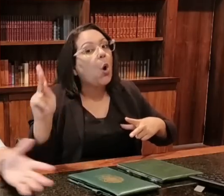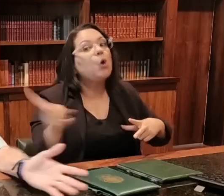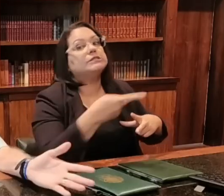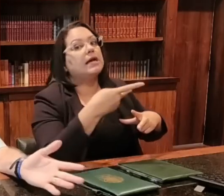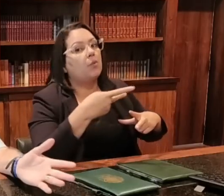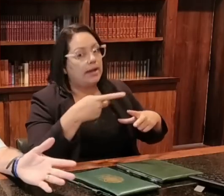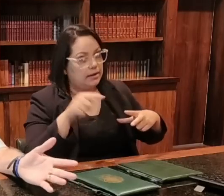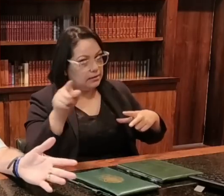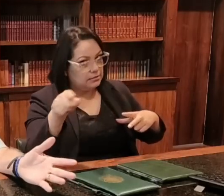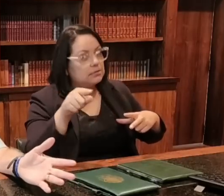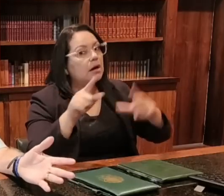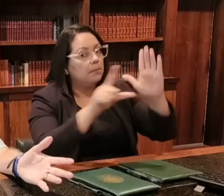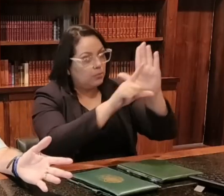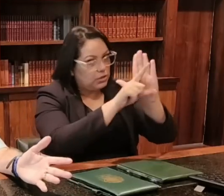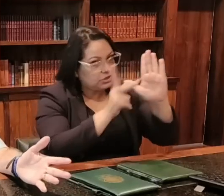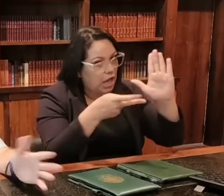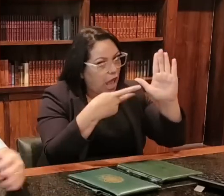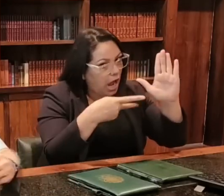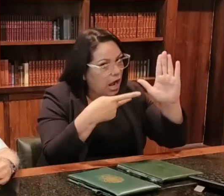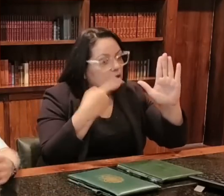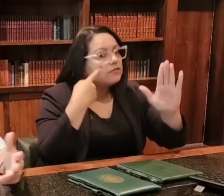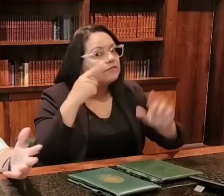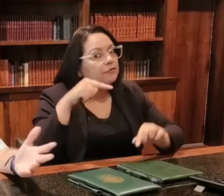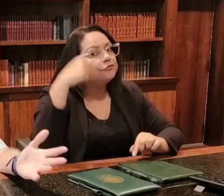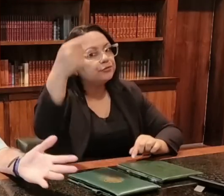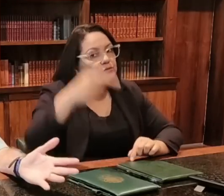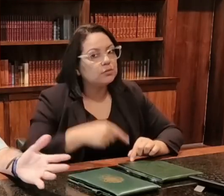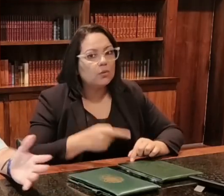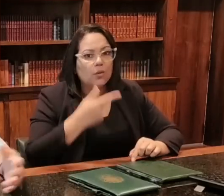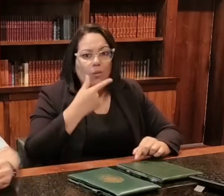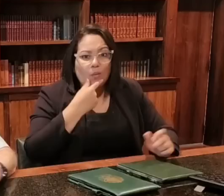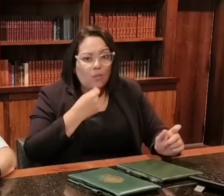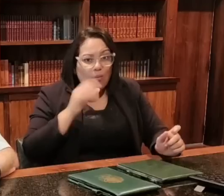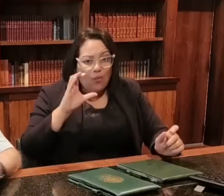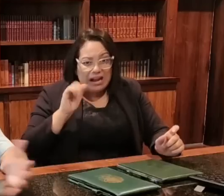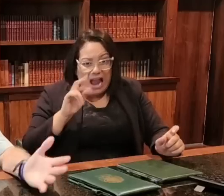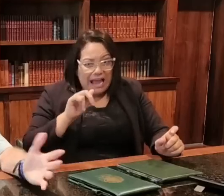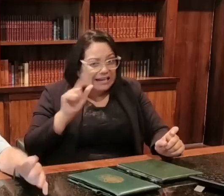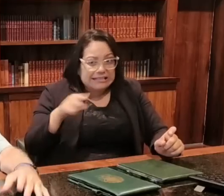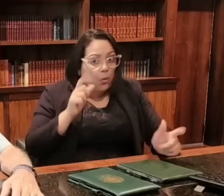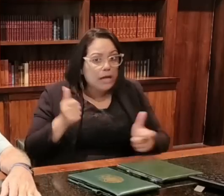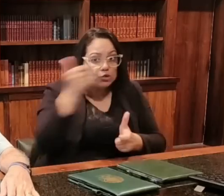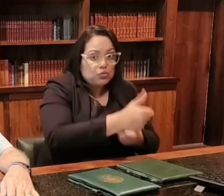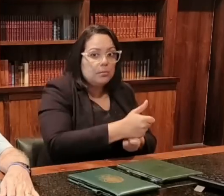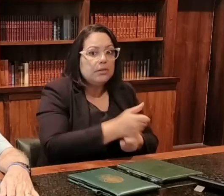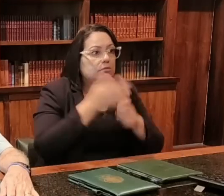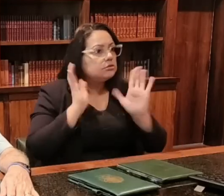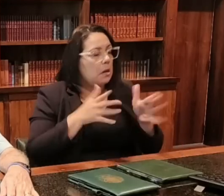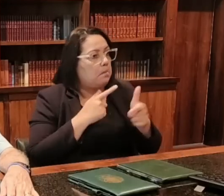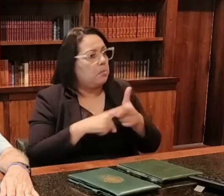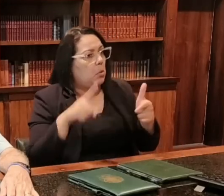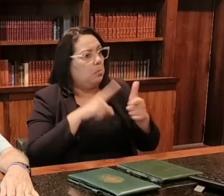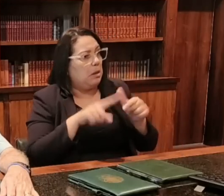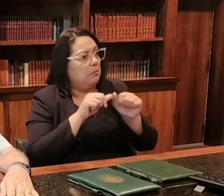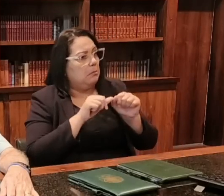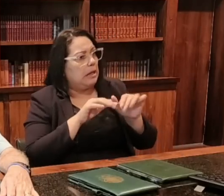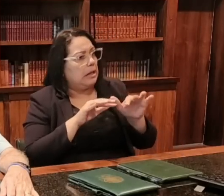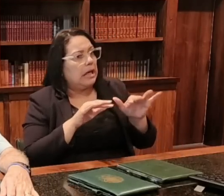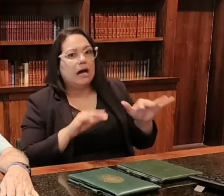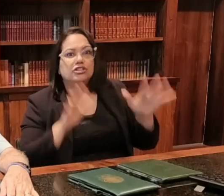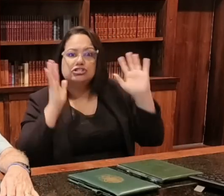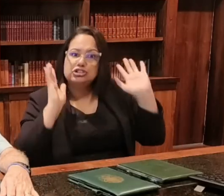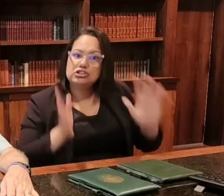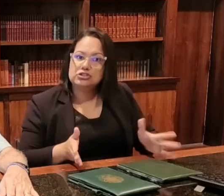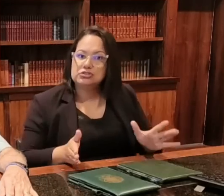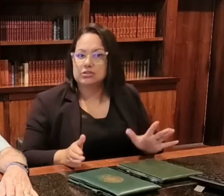a gente costuma dizer de inconsistências nas declarações de bolsonaro é um prato cheio para as